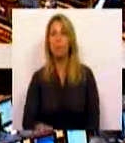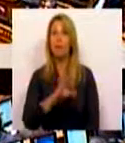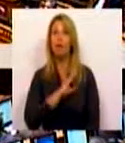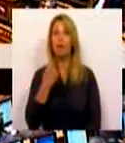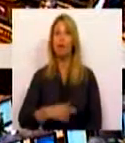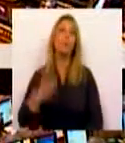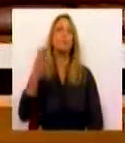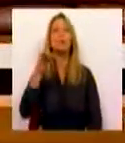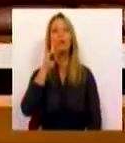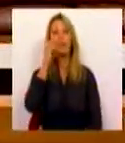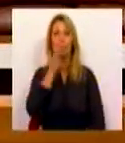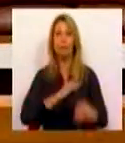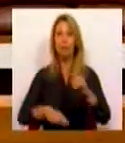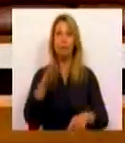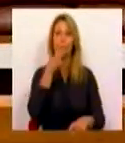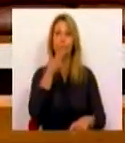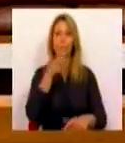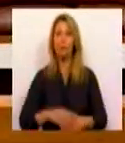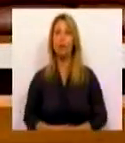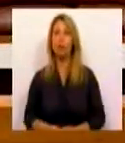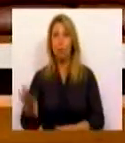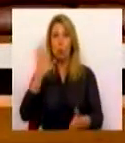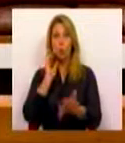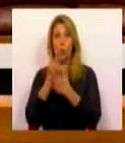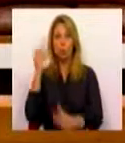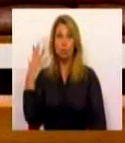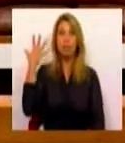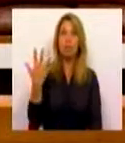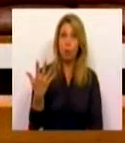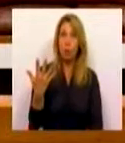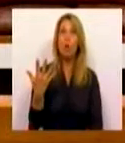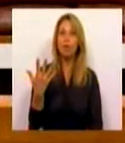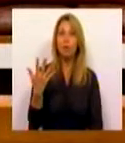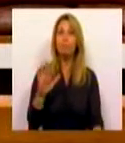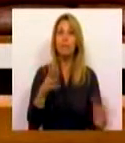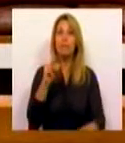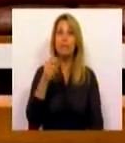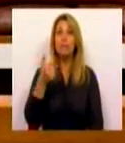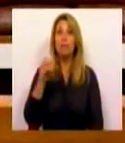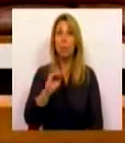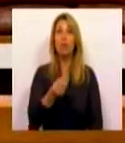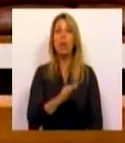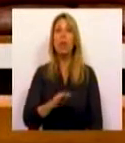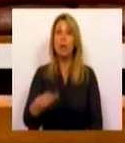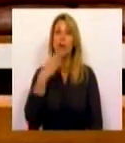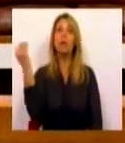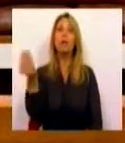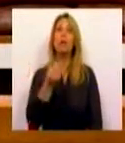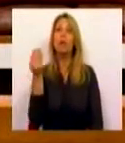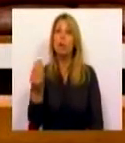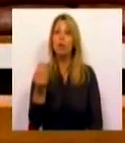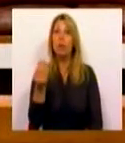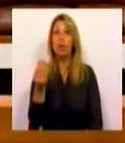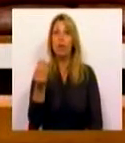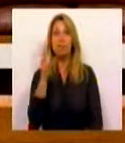Senhor Presidente, senhoras e senhores deputados, nos últimos 5 anos, cerca de 350 crianças e jovens